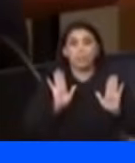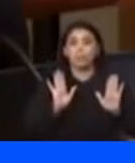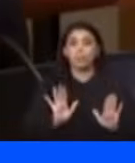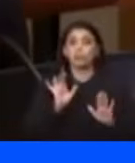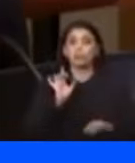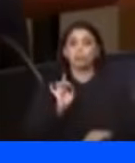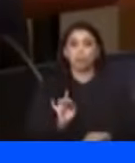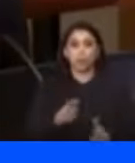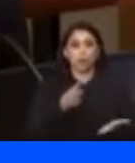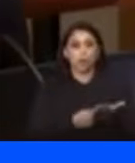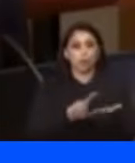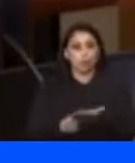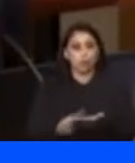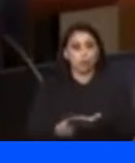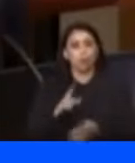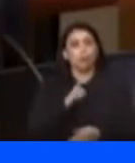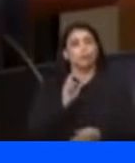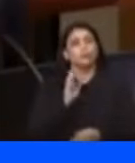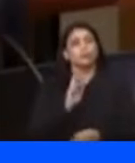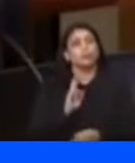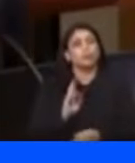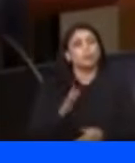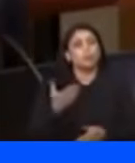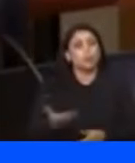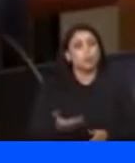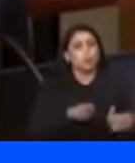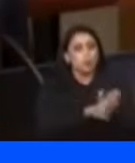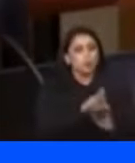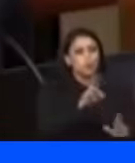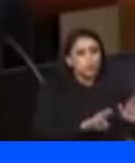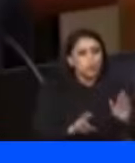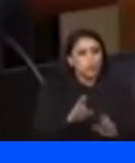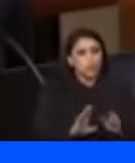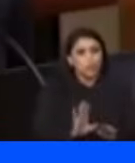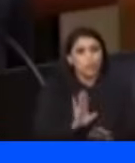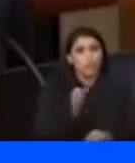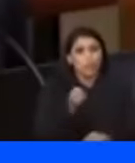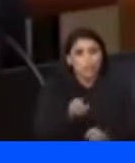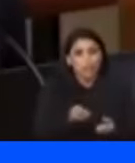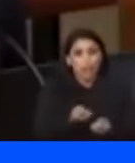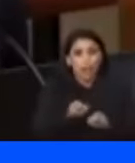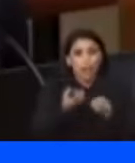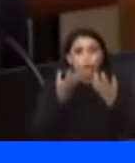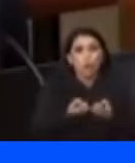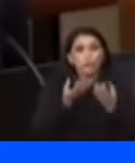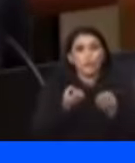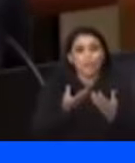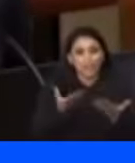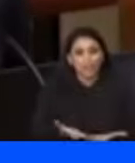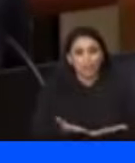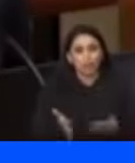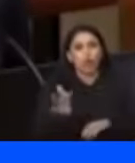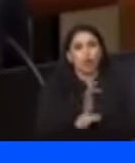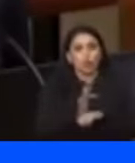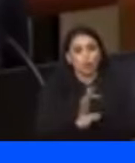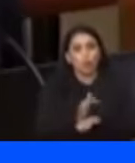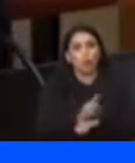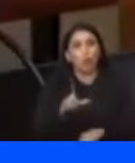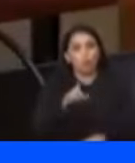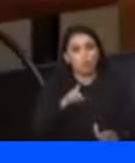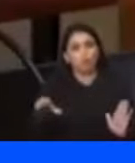cabe acordo de não persecução penal se o investigado tiver confessado formal e circunstancialmente a prática da infração